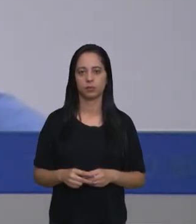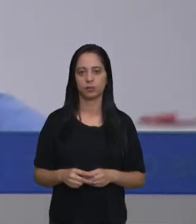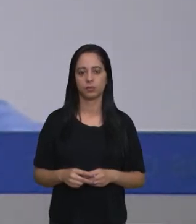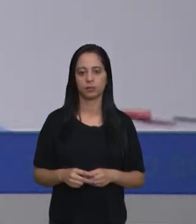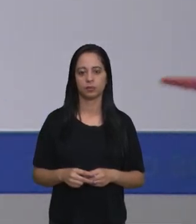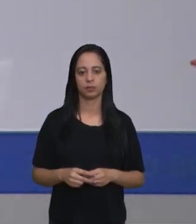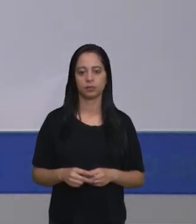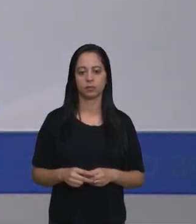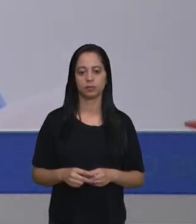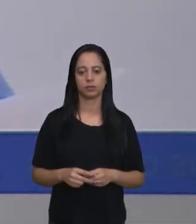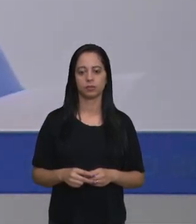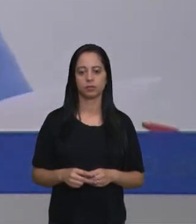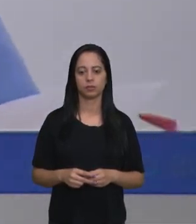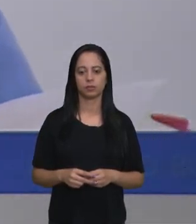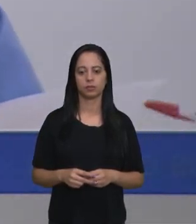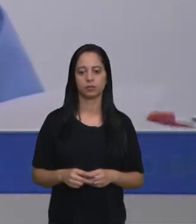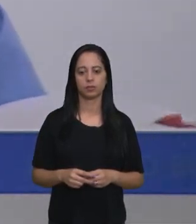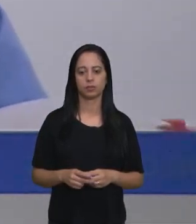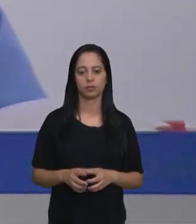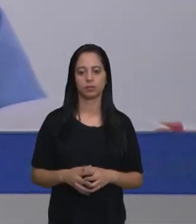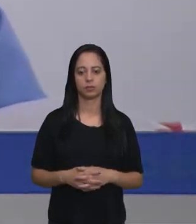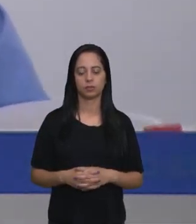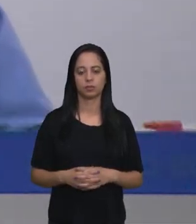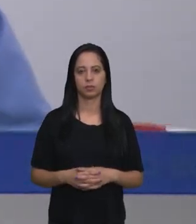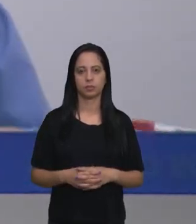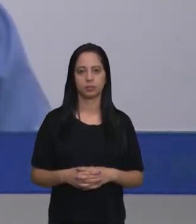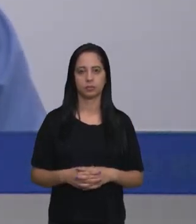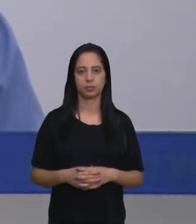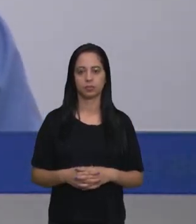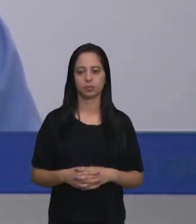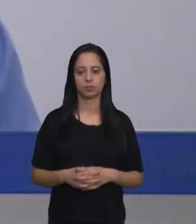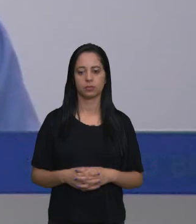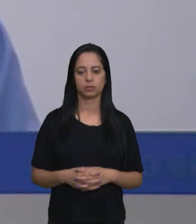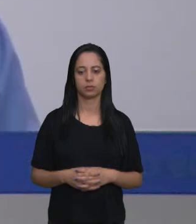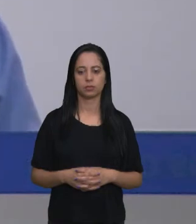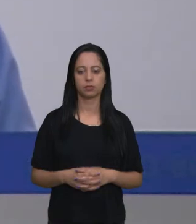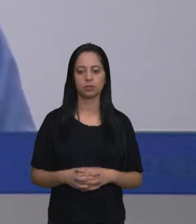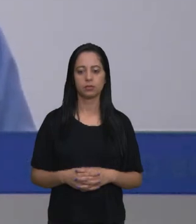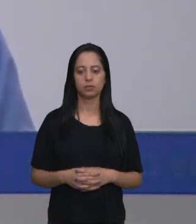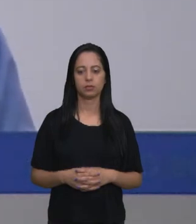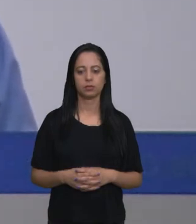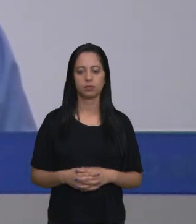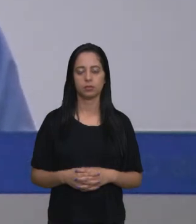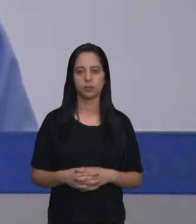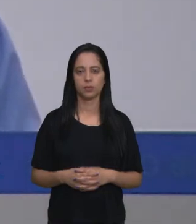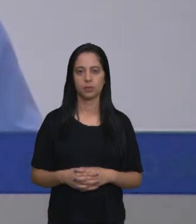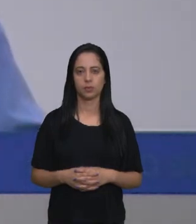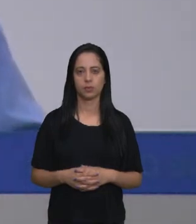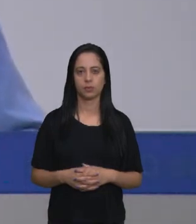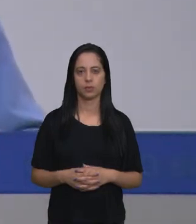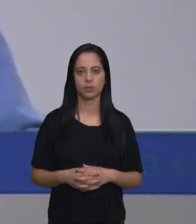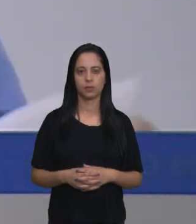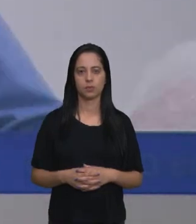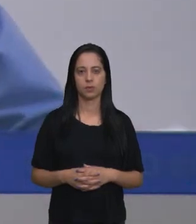1361. Esse é o último aqui, tá? Esse é o último. Nós vamos para cá. Ah, tá.